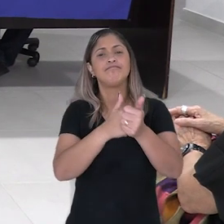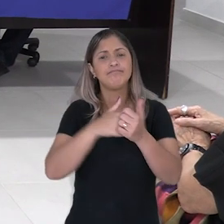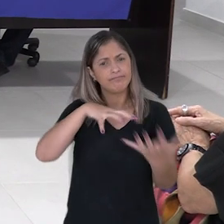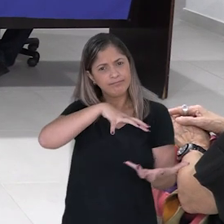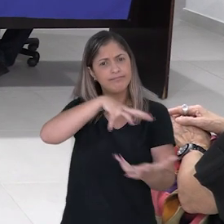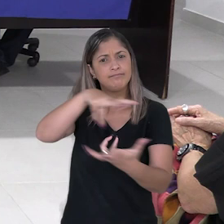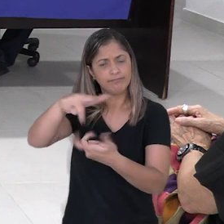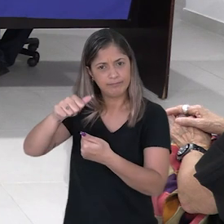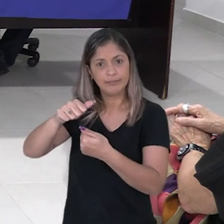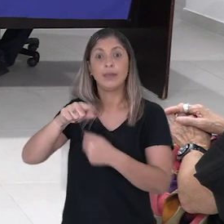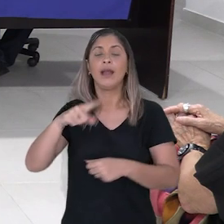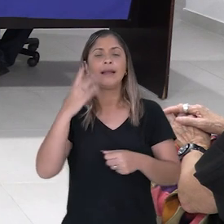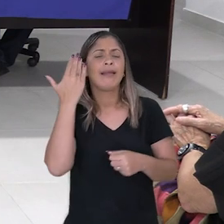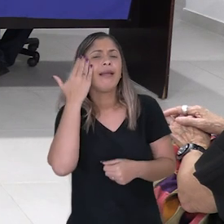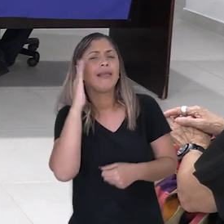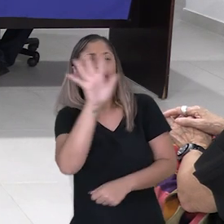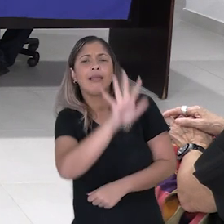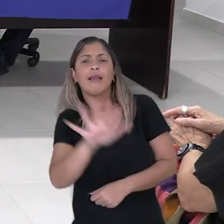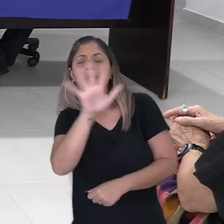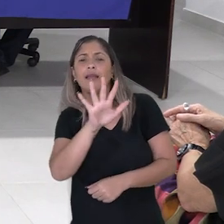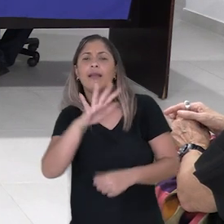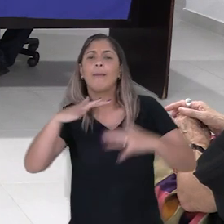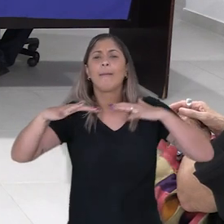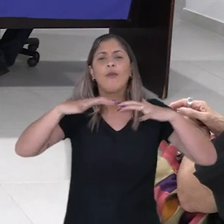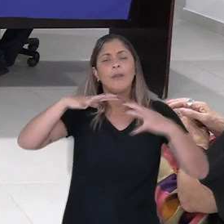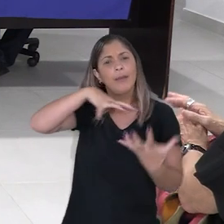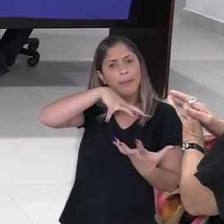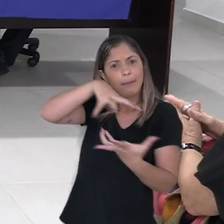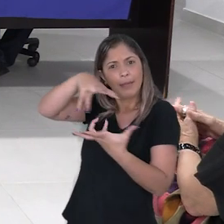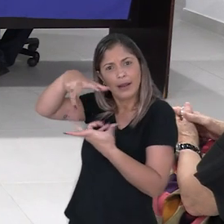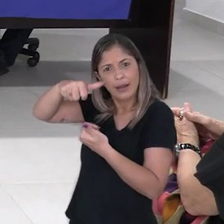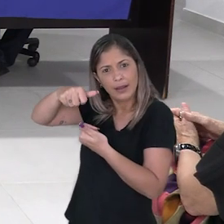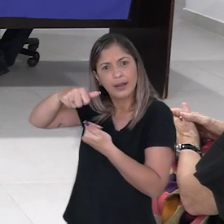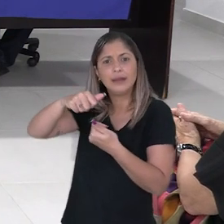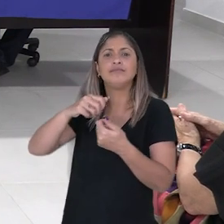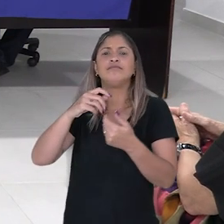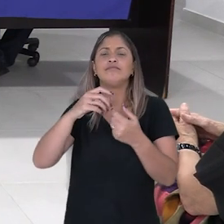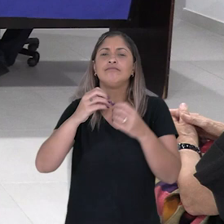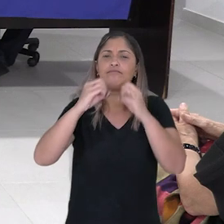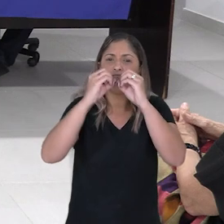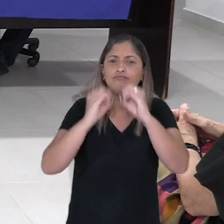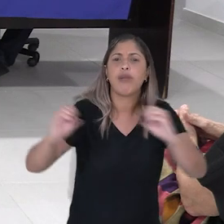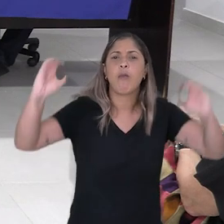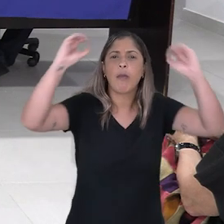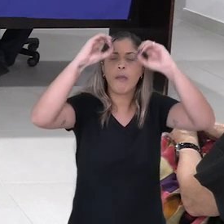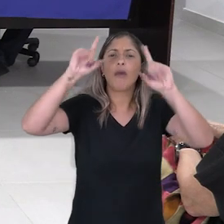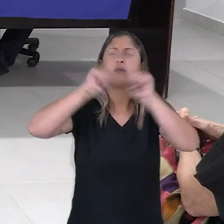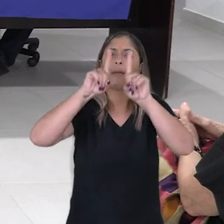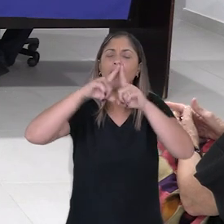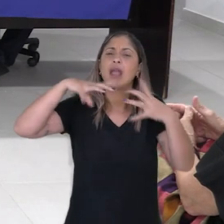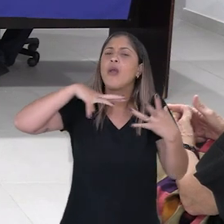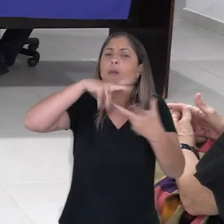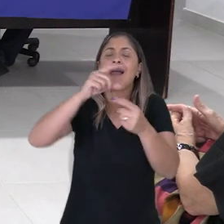universo. Ela permite a gente entender desde o movimento dos planetas, formação das galáxias, as origens do universo,